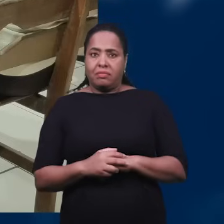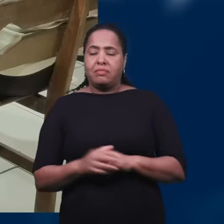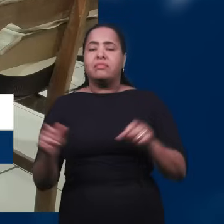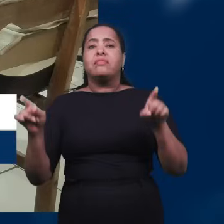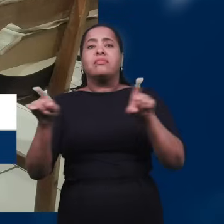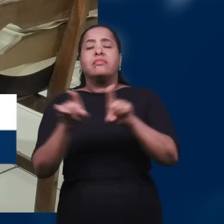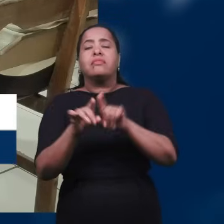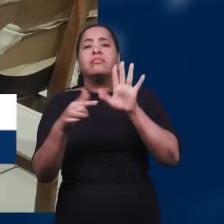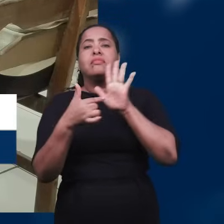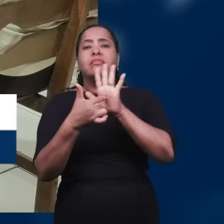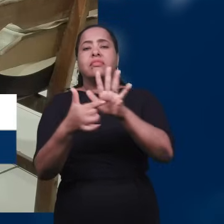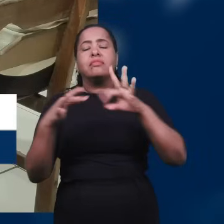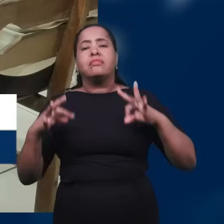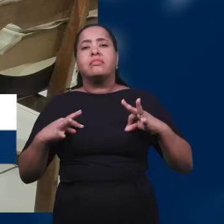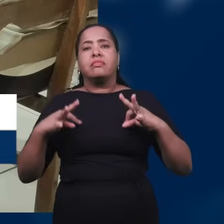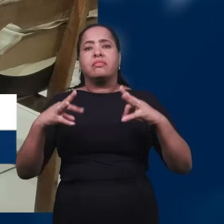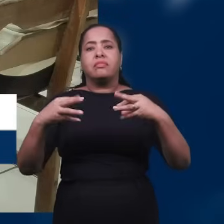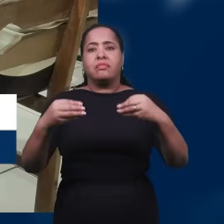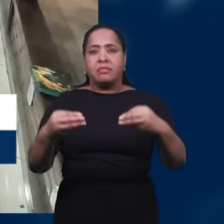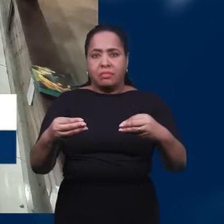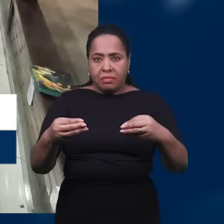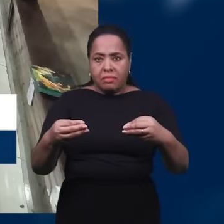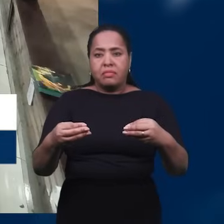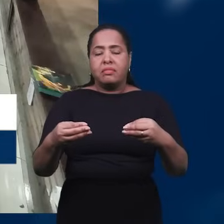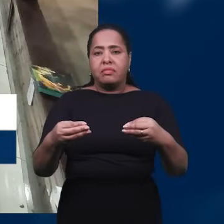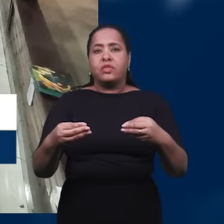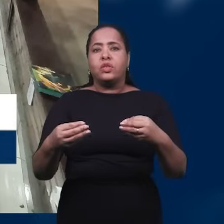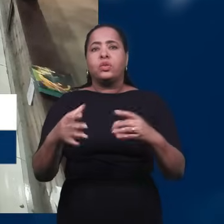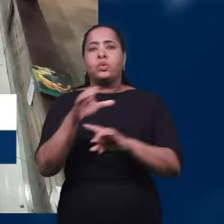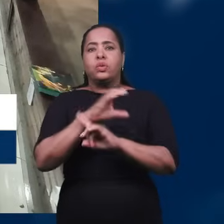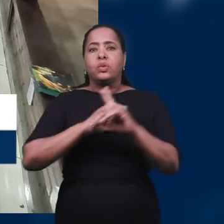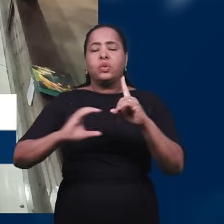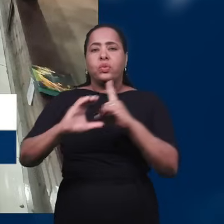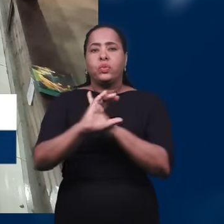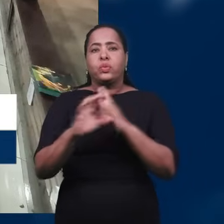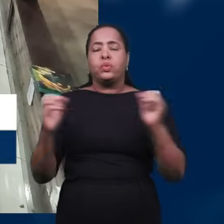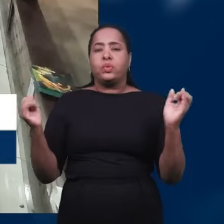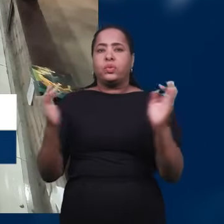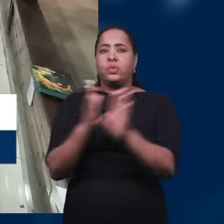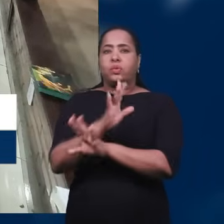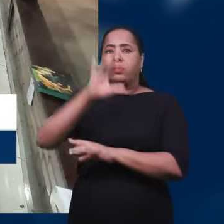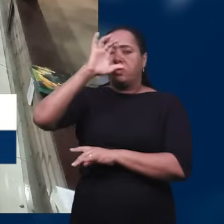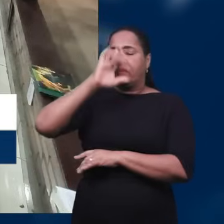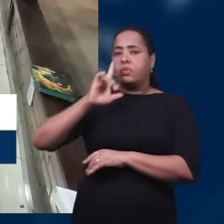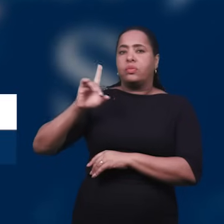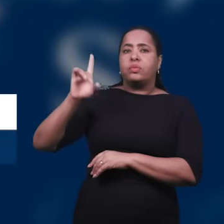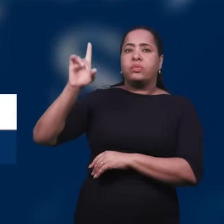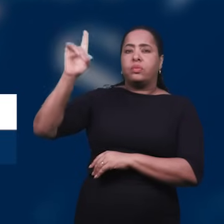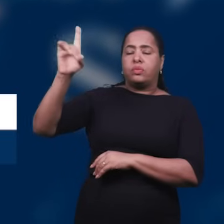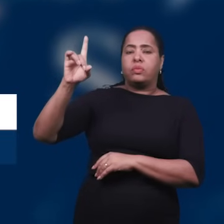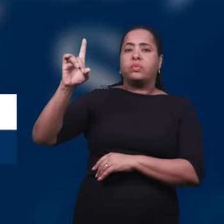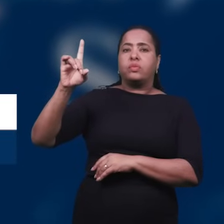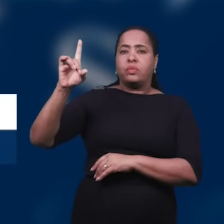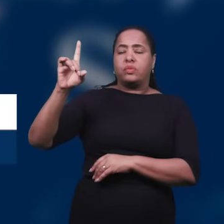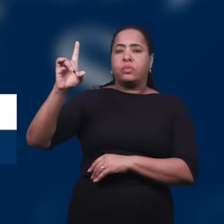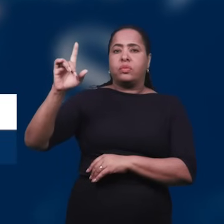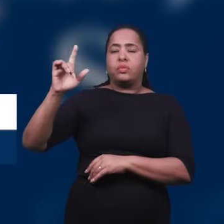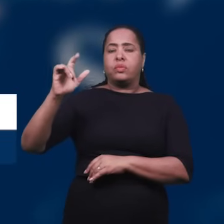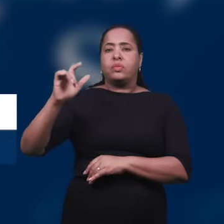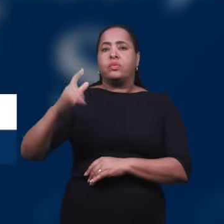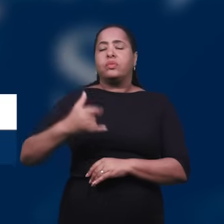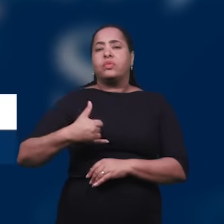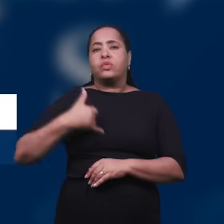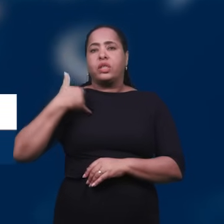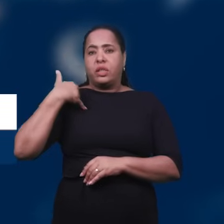Agora mostraremos a todos nossos irmãos o culto de glorificação a Deus pelo aniversário